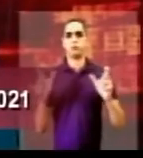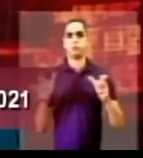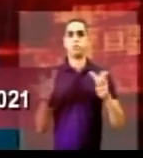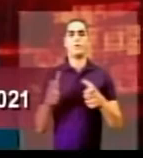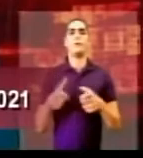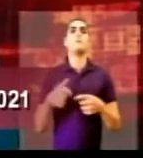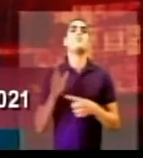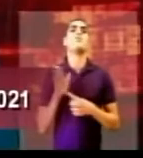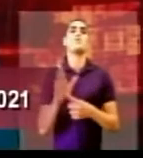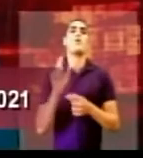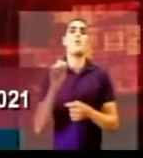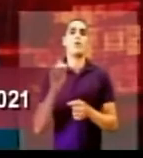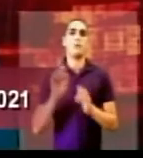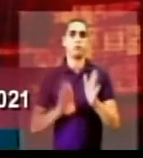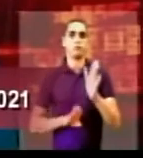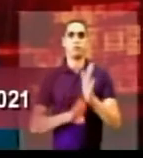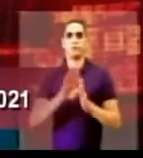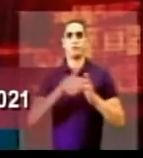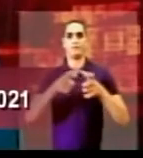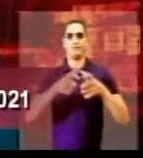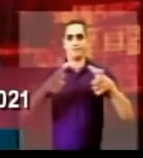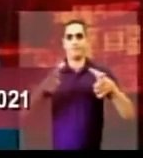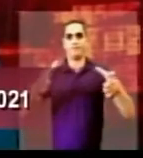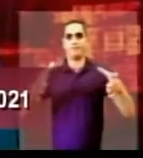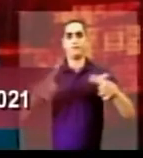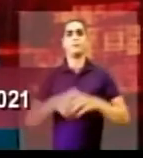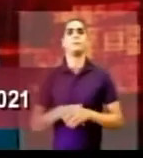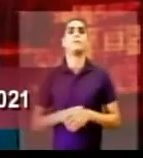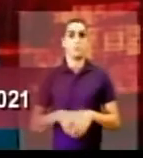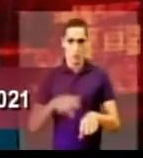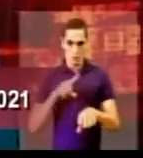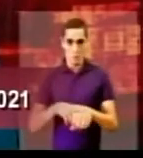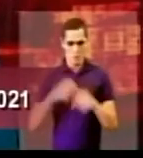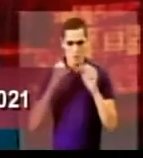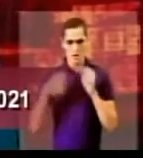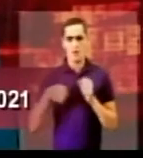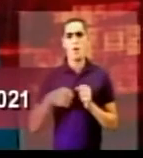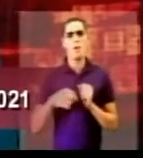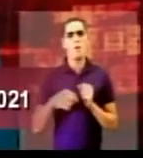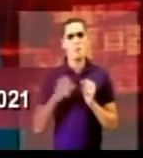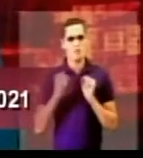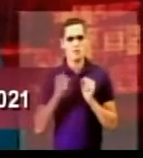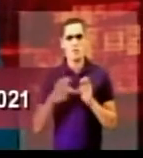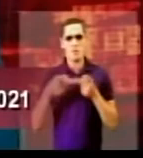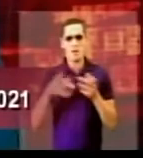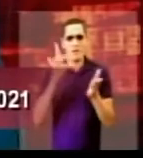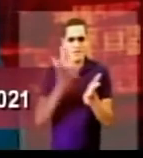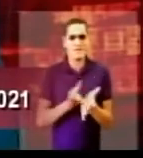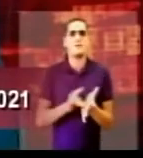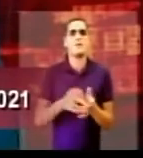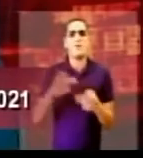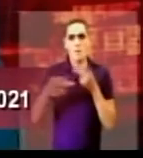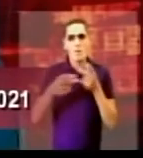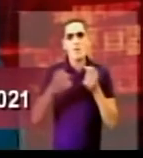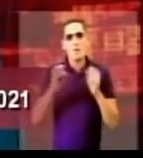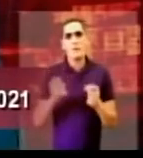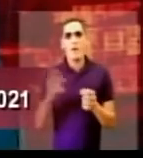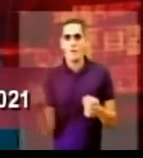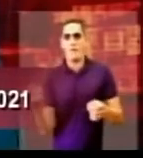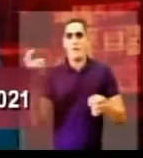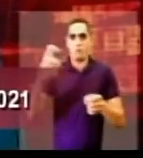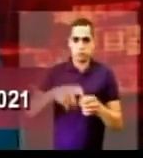um pico. Neste momento, eu posso afirmar para vocês, nós não estamos na segunda